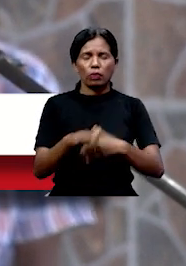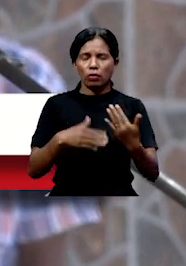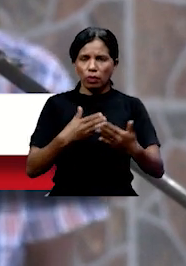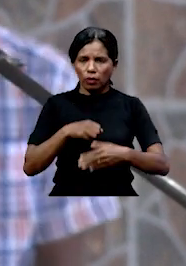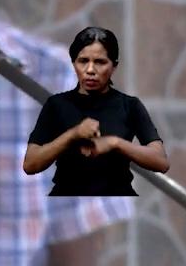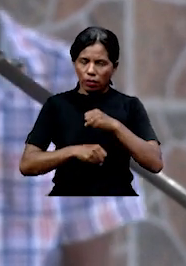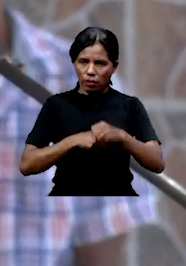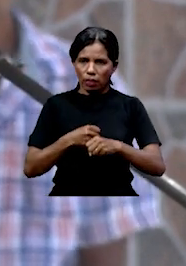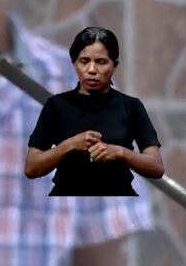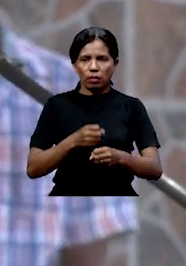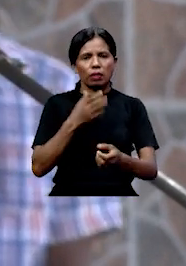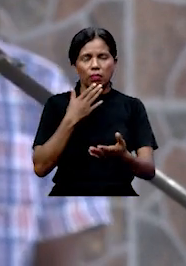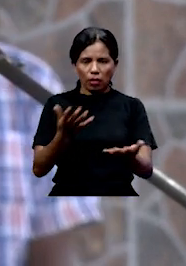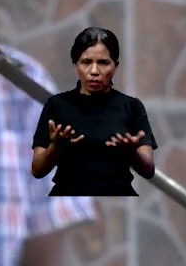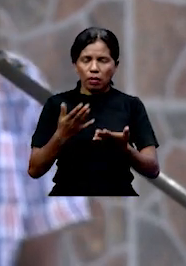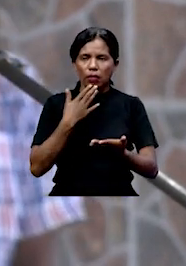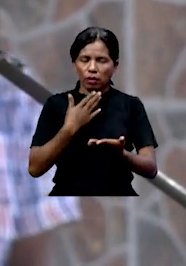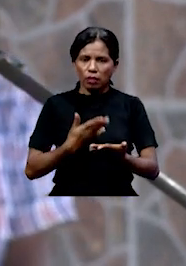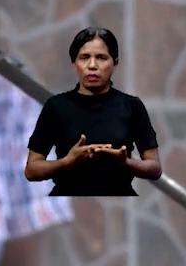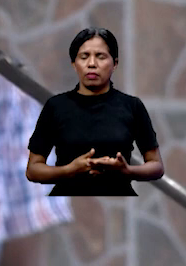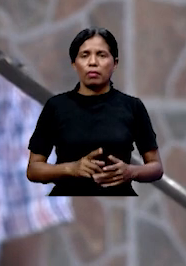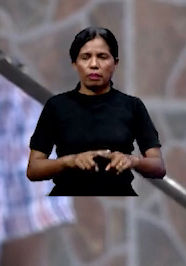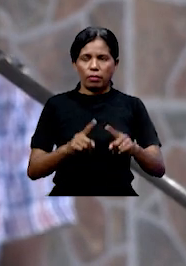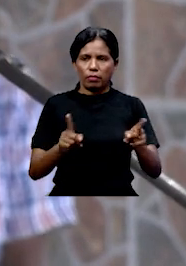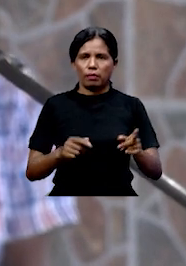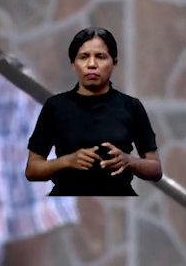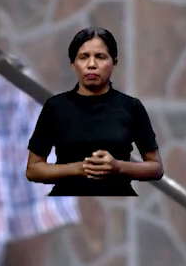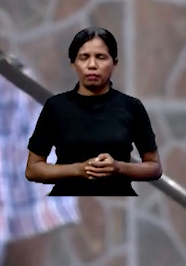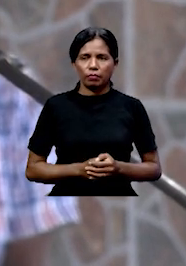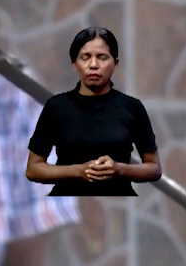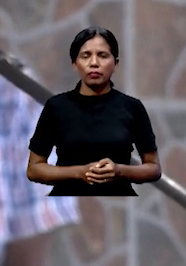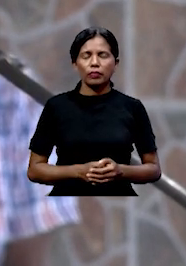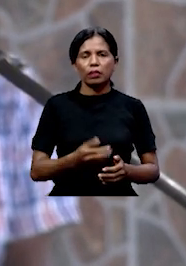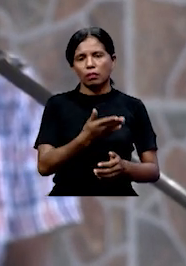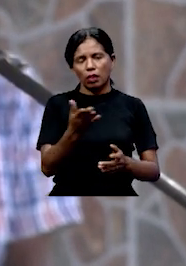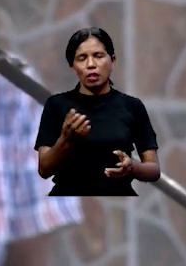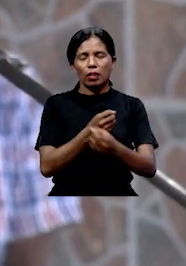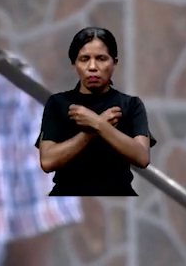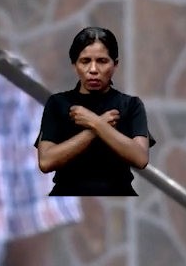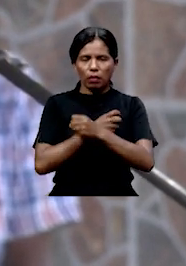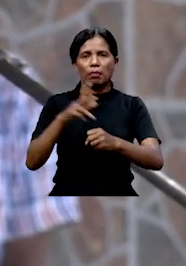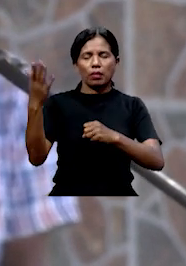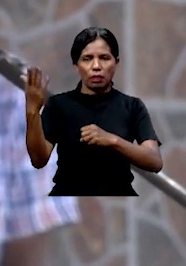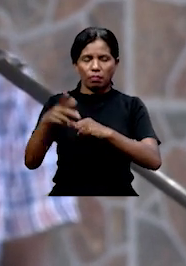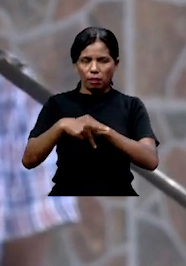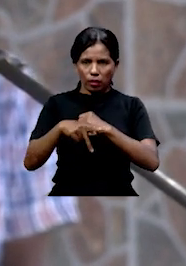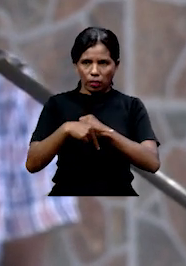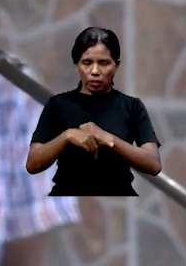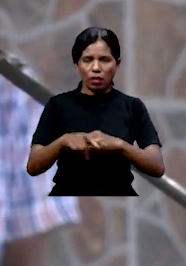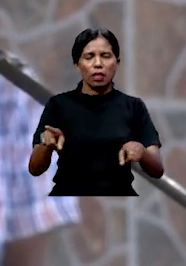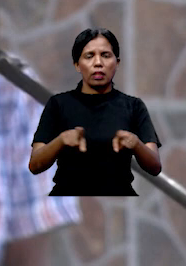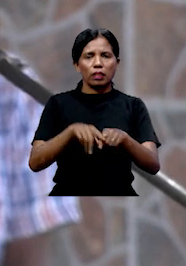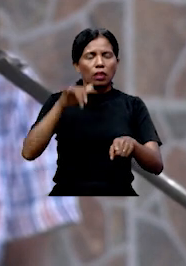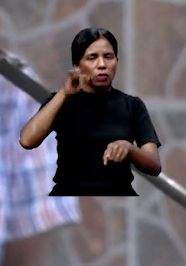sacrifício, boa vontade. Mas Liliu, Adão e Malu e a partir de Lara. E nessa eu sei que